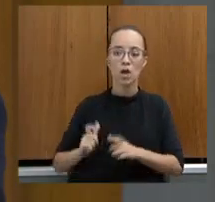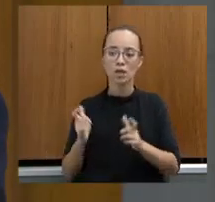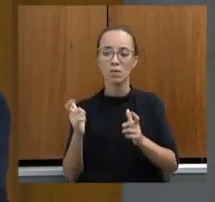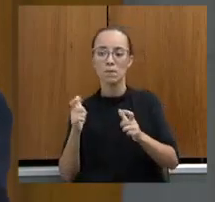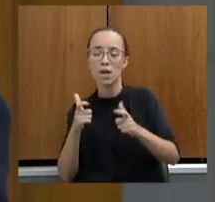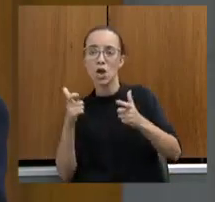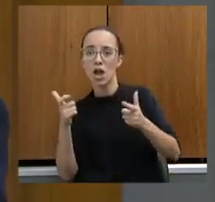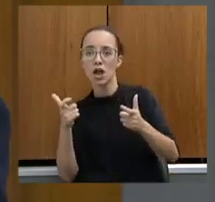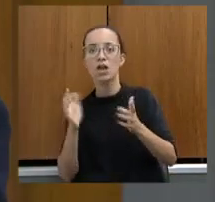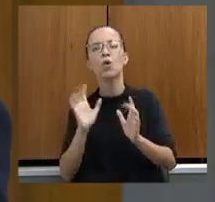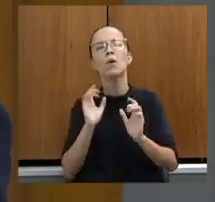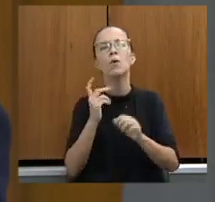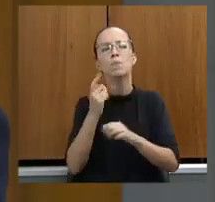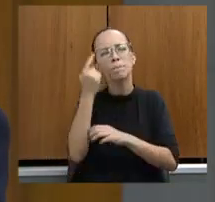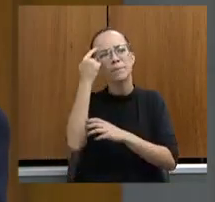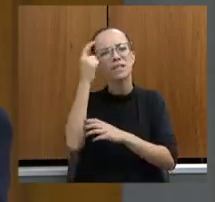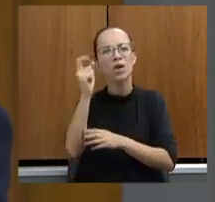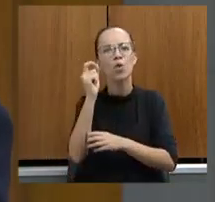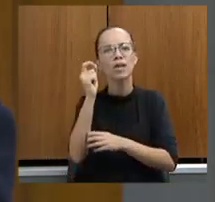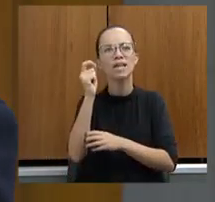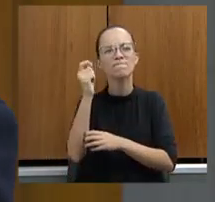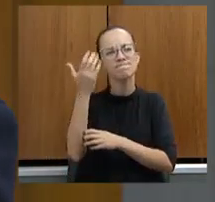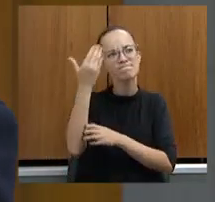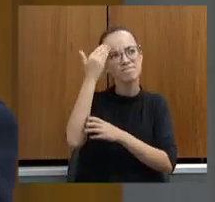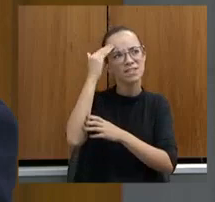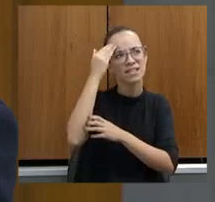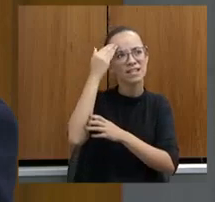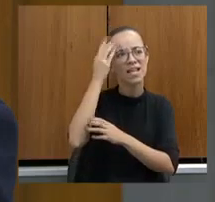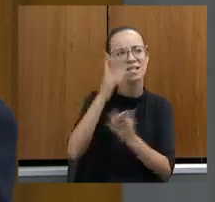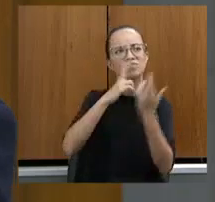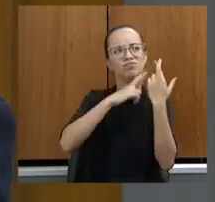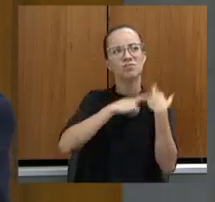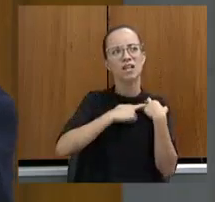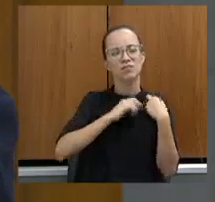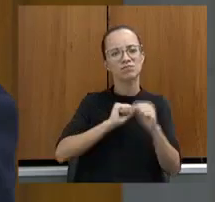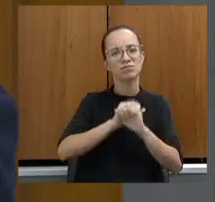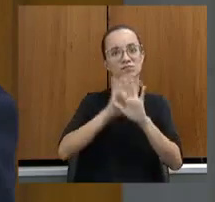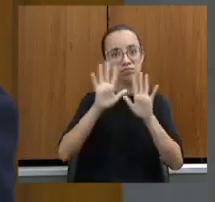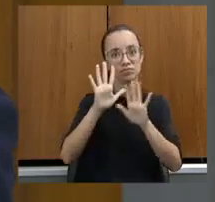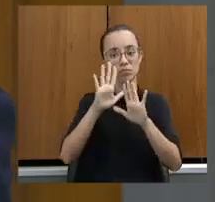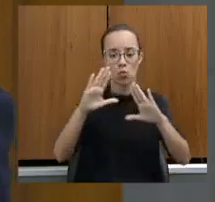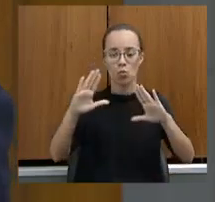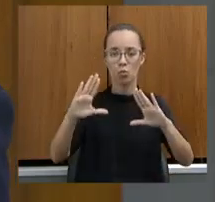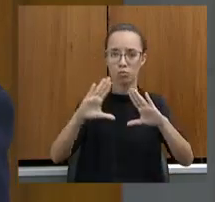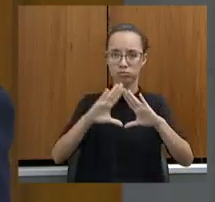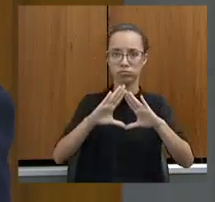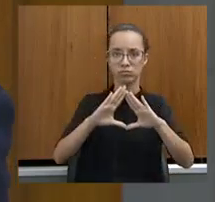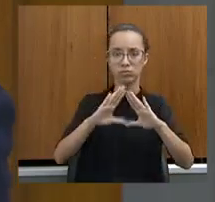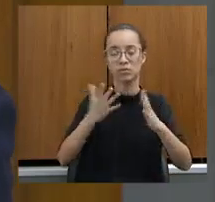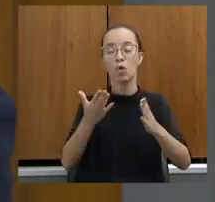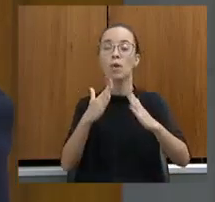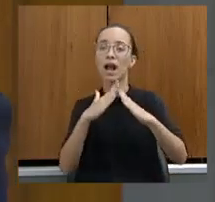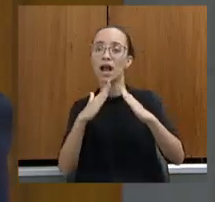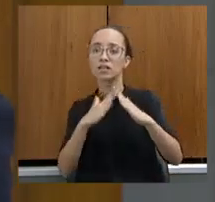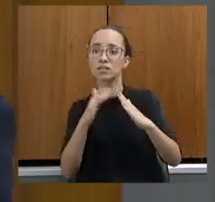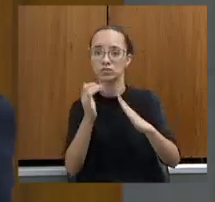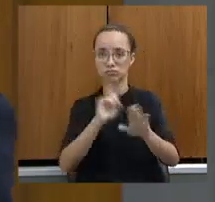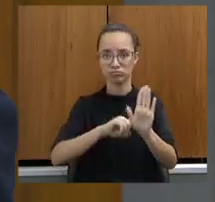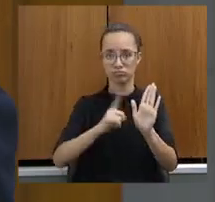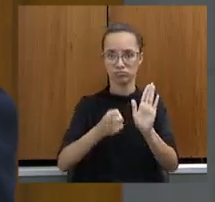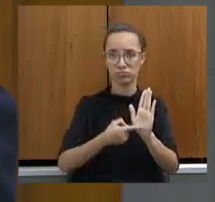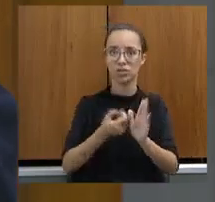o caminho do entendimento e da responsabilidade porque numa casa onde o pai permite os filhos